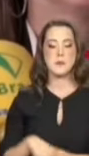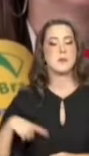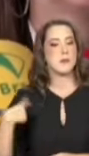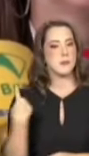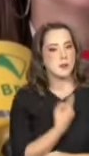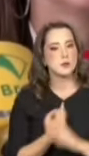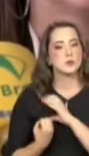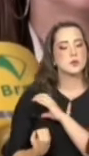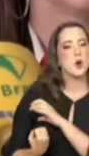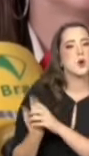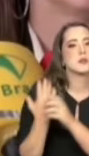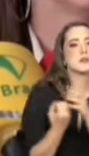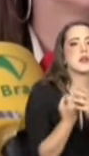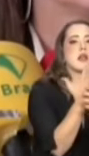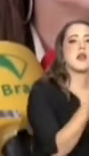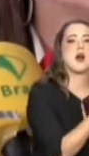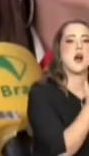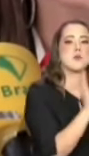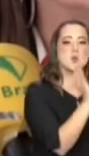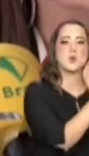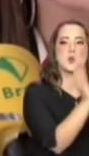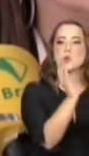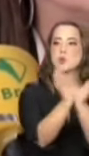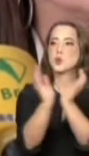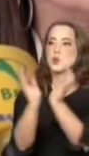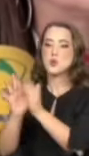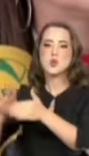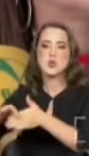Formamos diversas lideranças pelo Brasil.